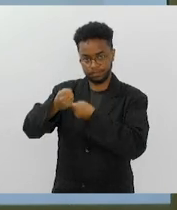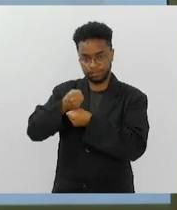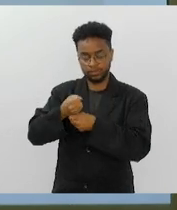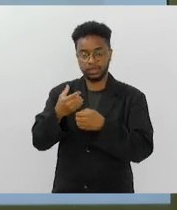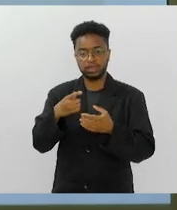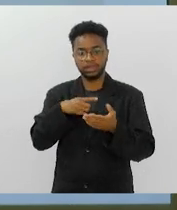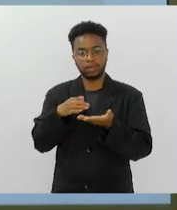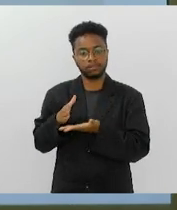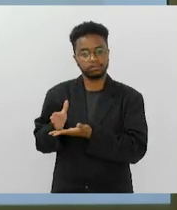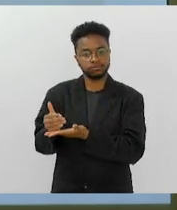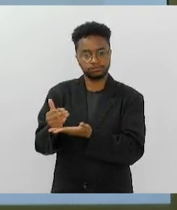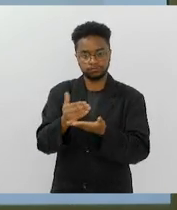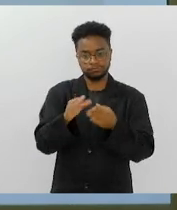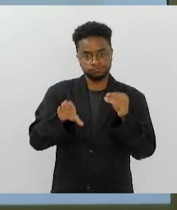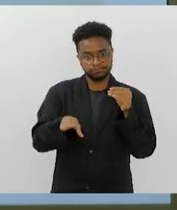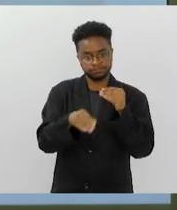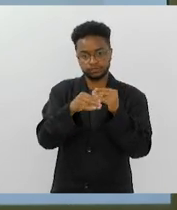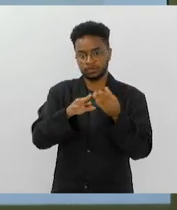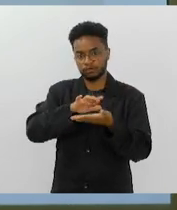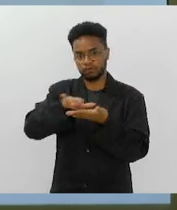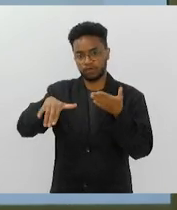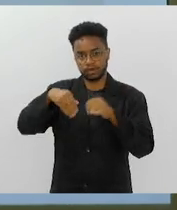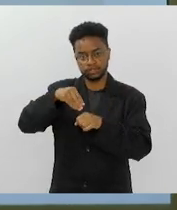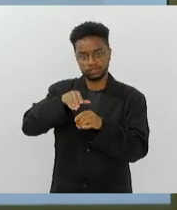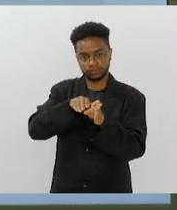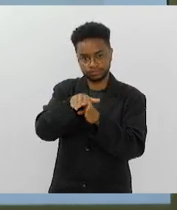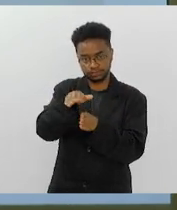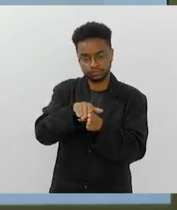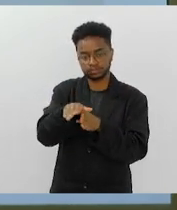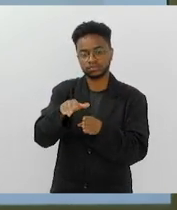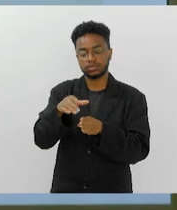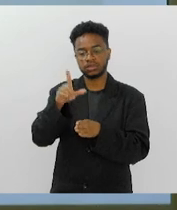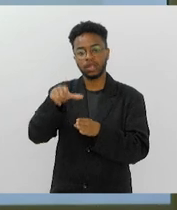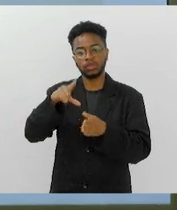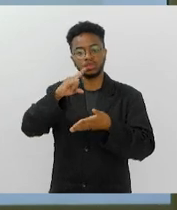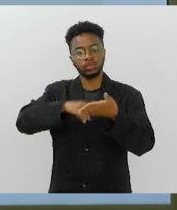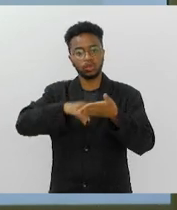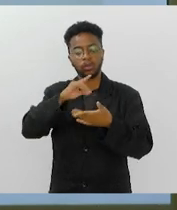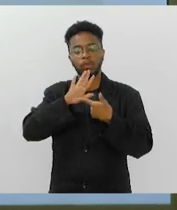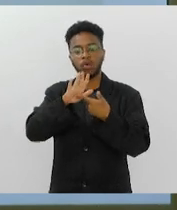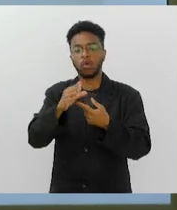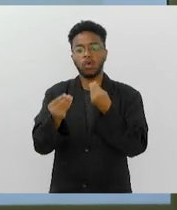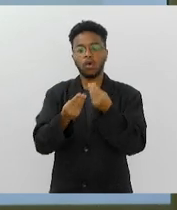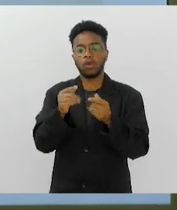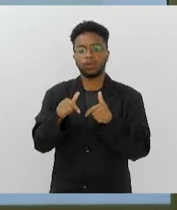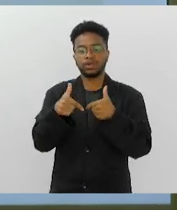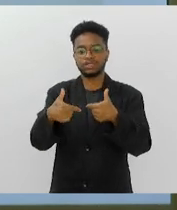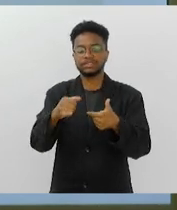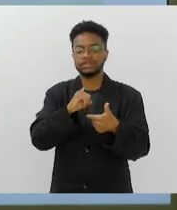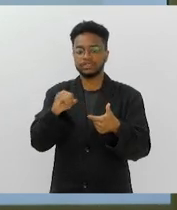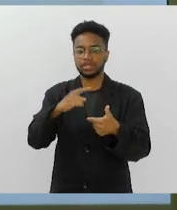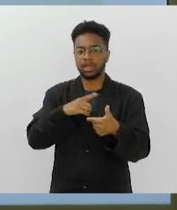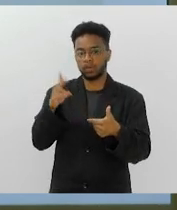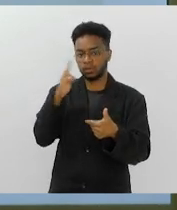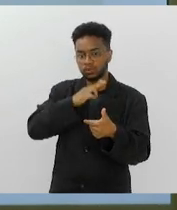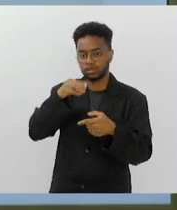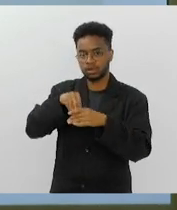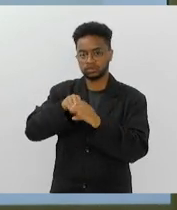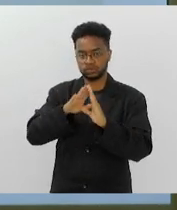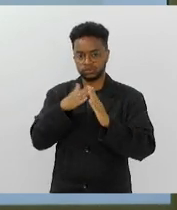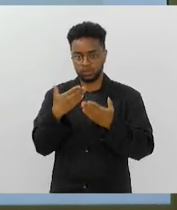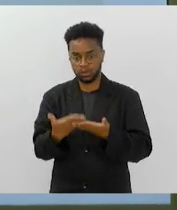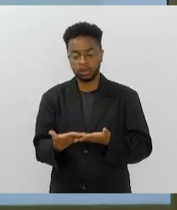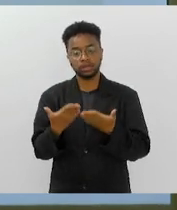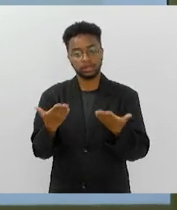de recomendações, é um documento norteador, do que fazer em situações de urgência e emergência. Então, lá vai estar